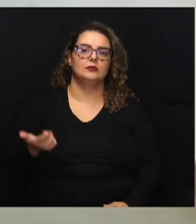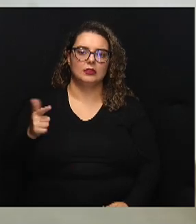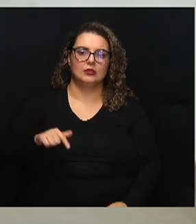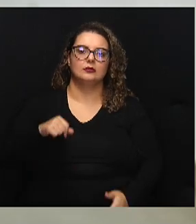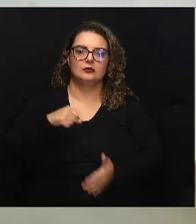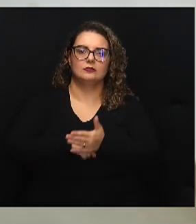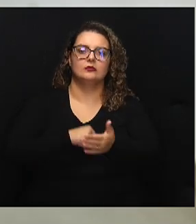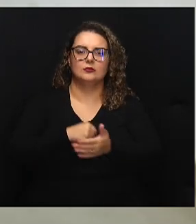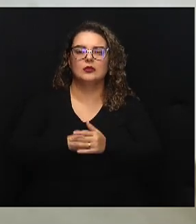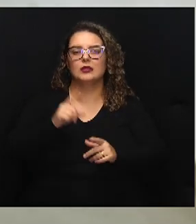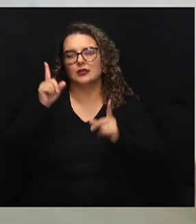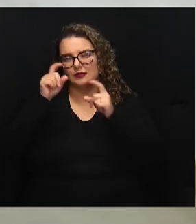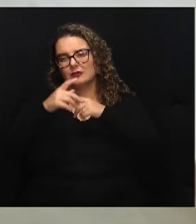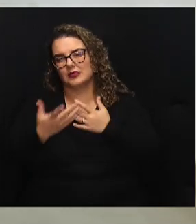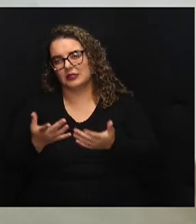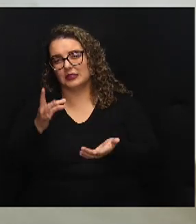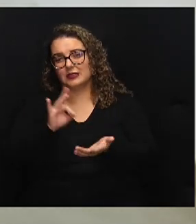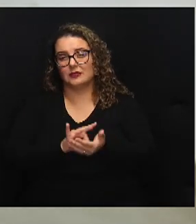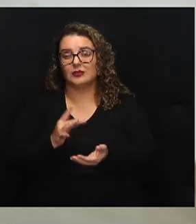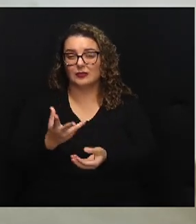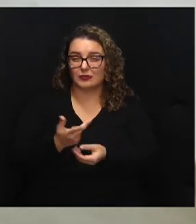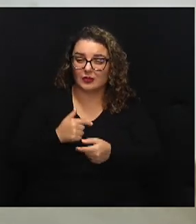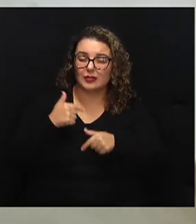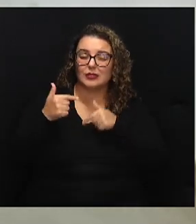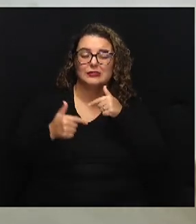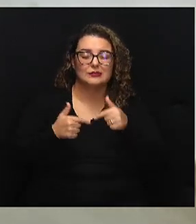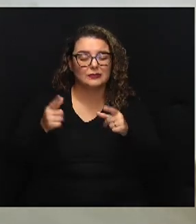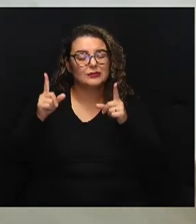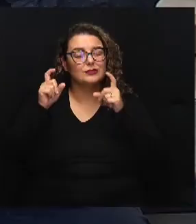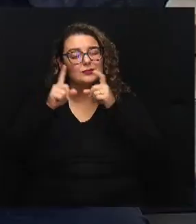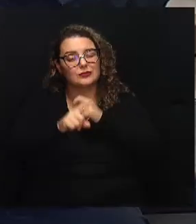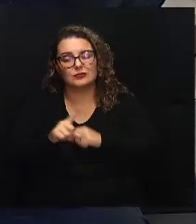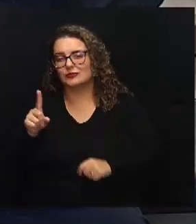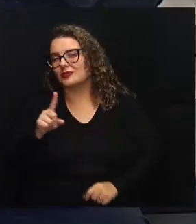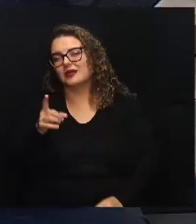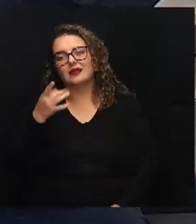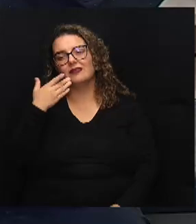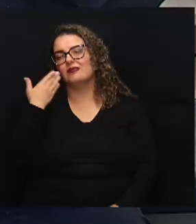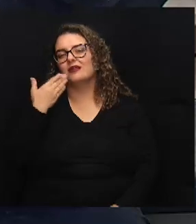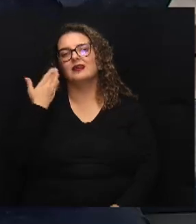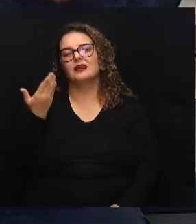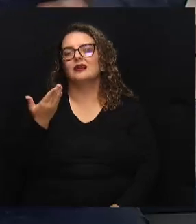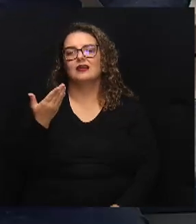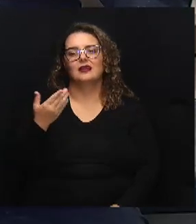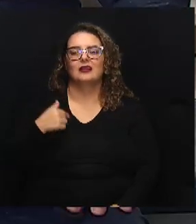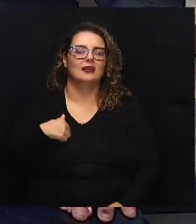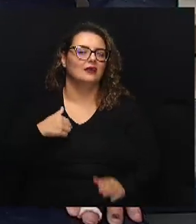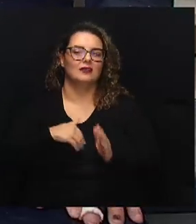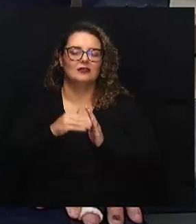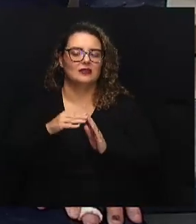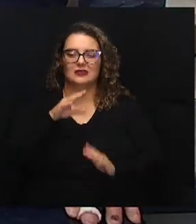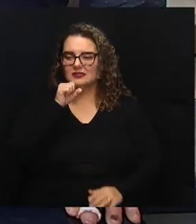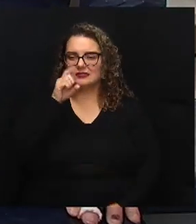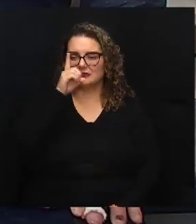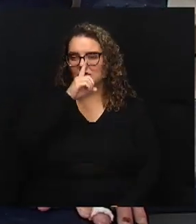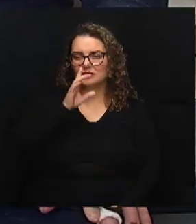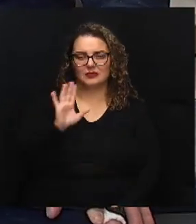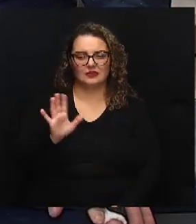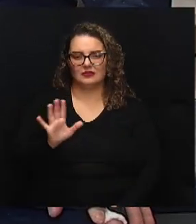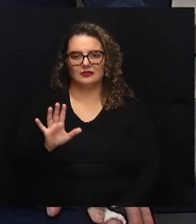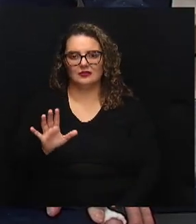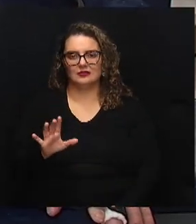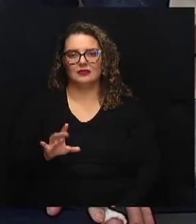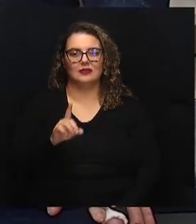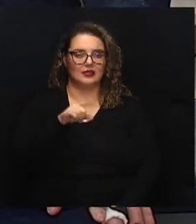é trabalho duro. Na realidade, a arte é trabalho duro mesmo, não é uma coisa, eu vou ser um pintor de fim de semana, esquece. Não vai acontecer